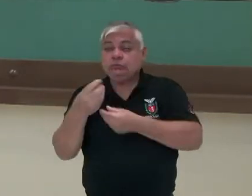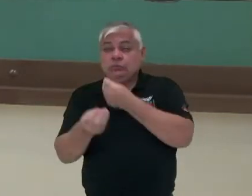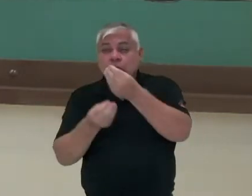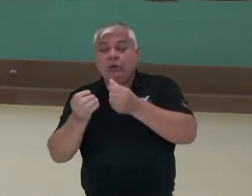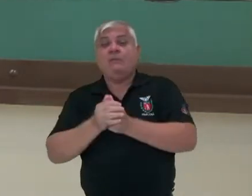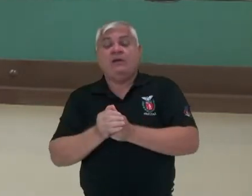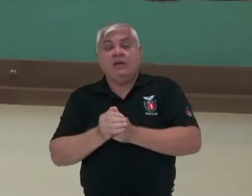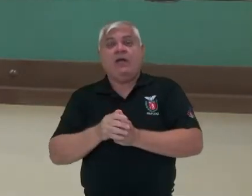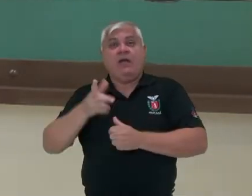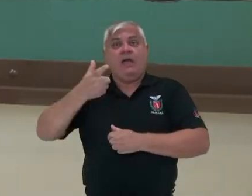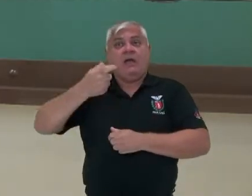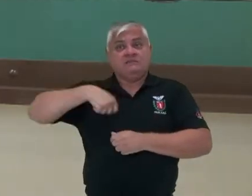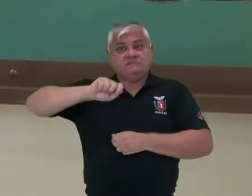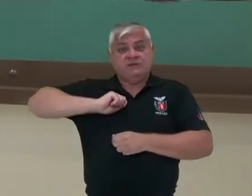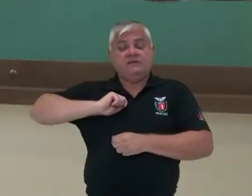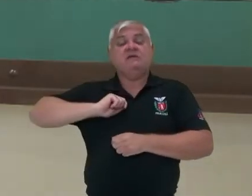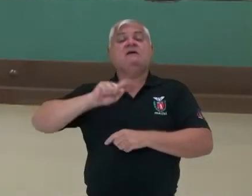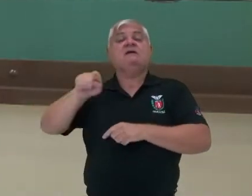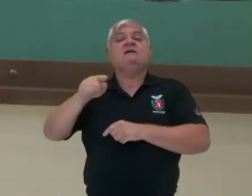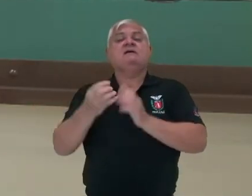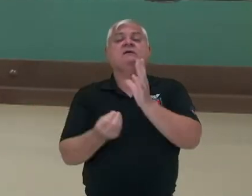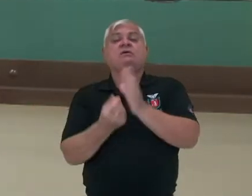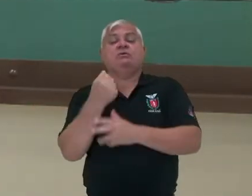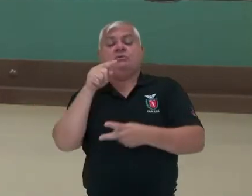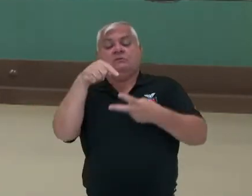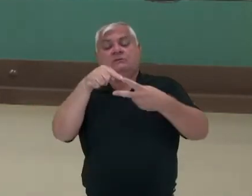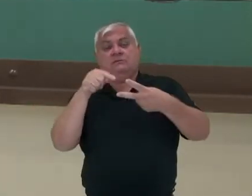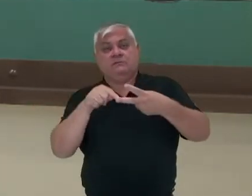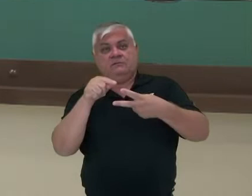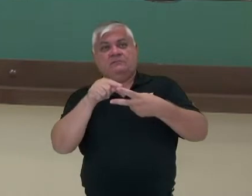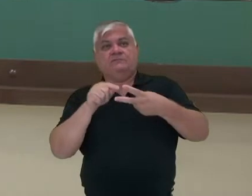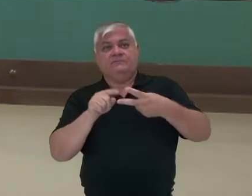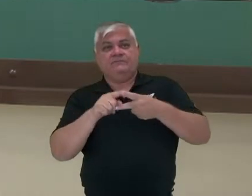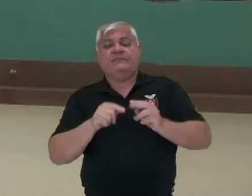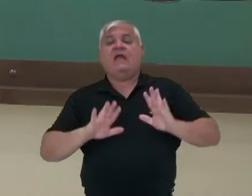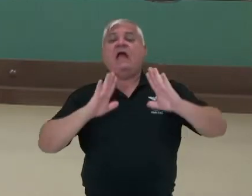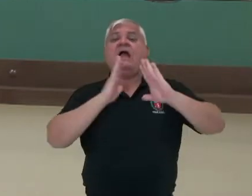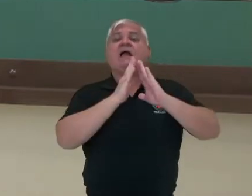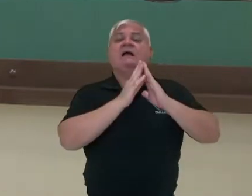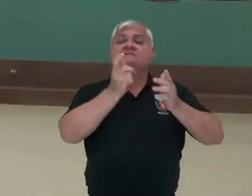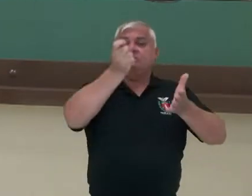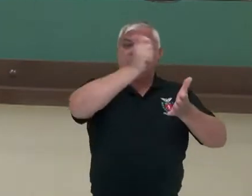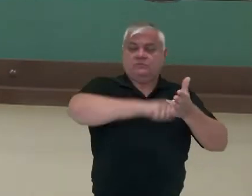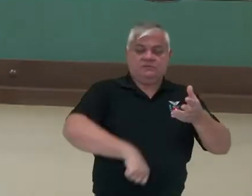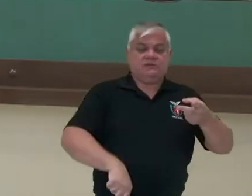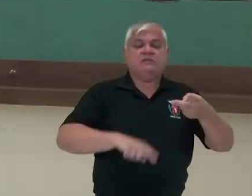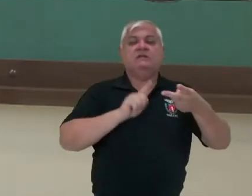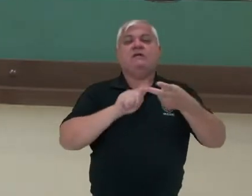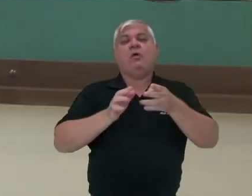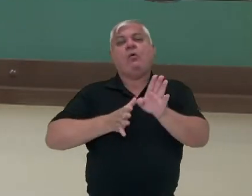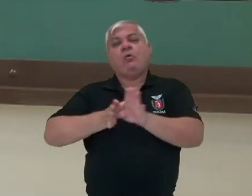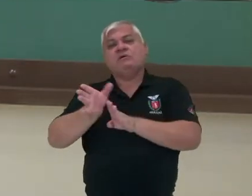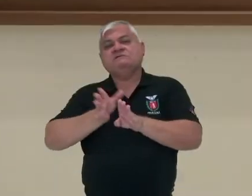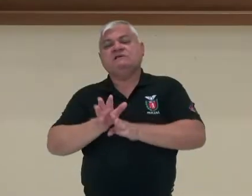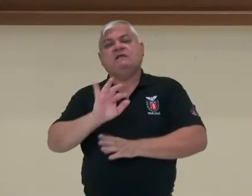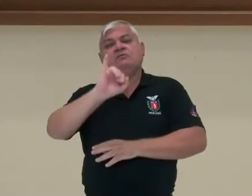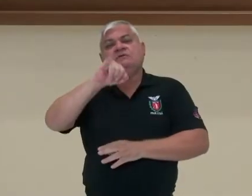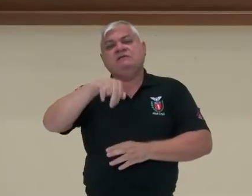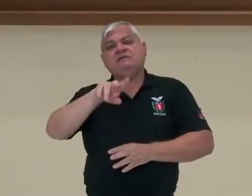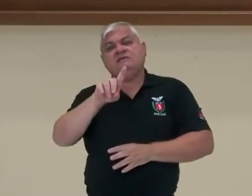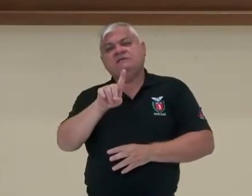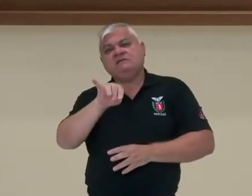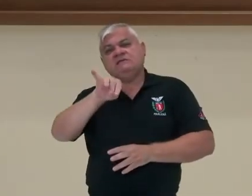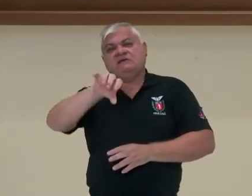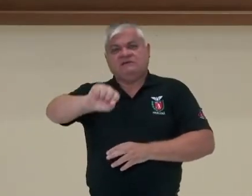região, a Espanha criou dois importantes órgãos: a Casa de Contratação e o Conselho das Índias. Então, veja,